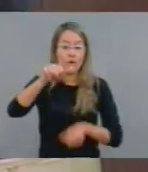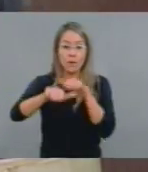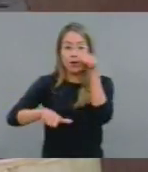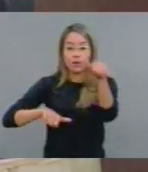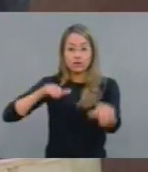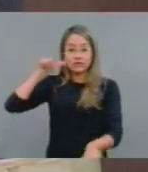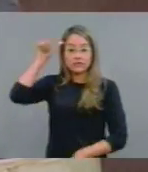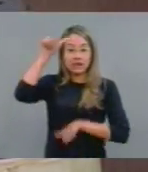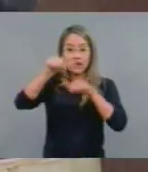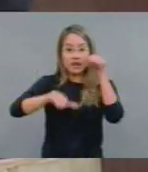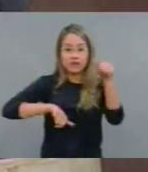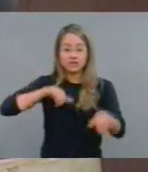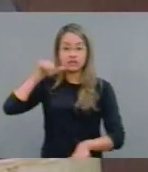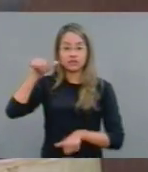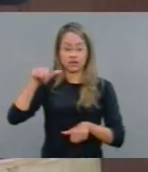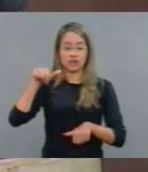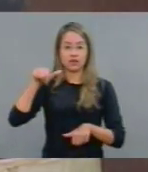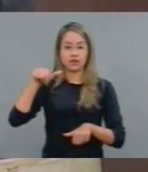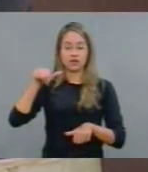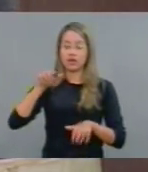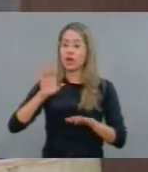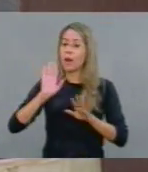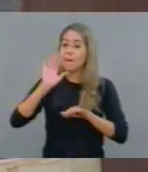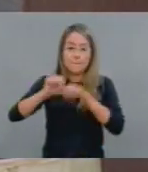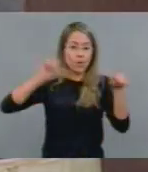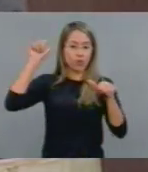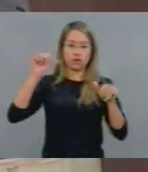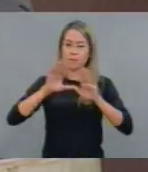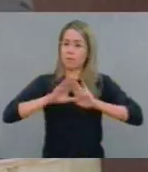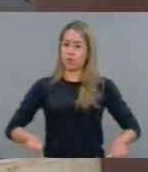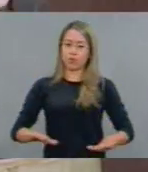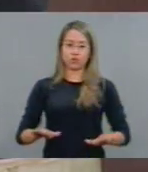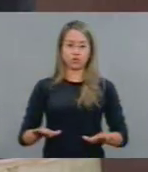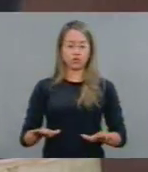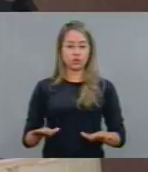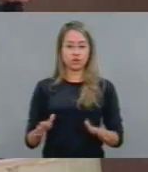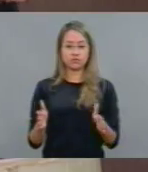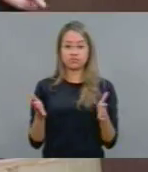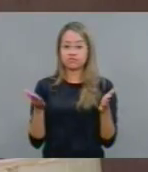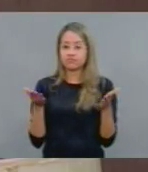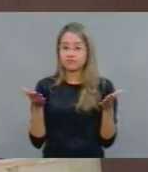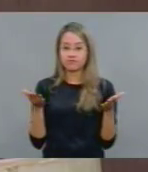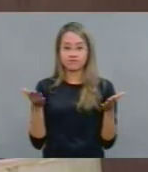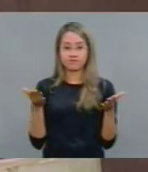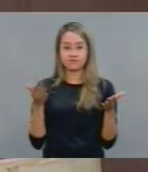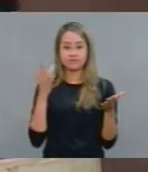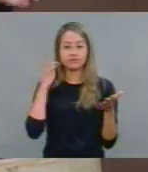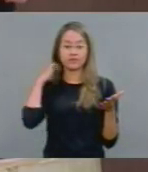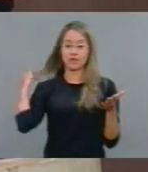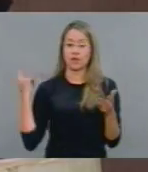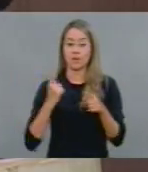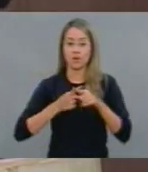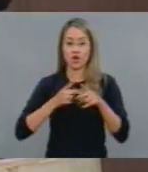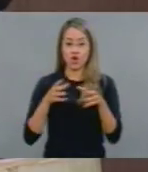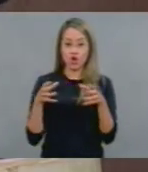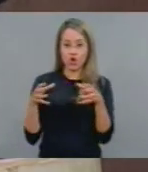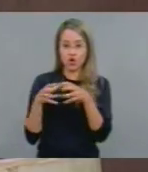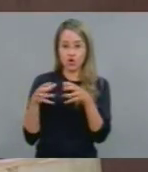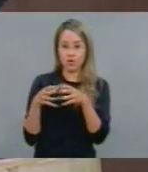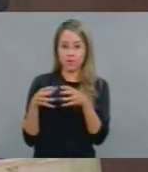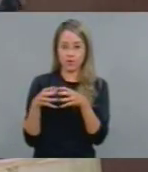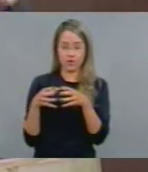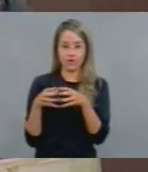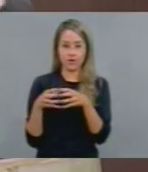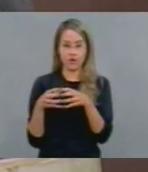mudança não seja capturado, instrumentalizado por um grupo